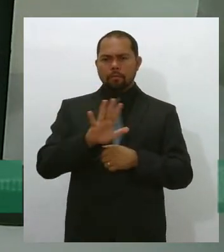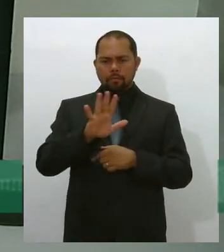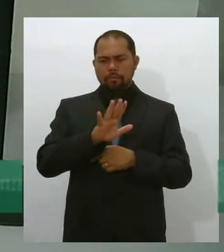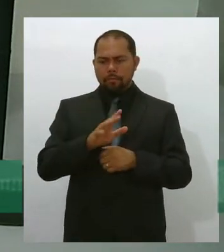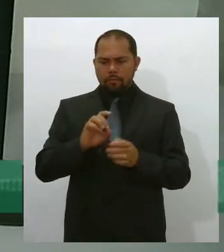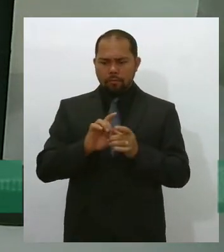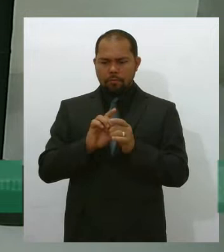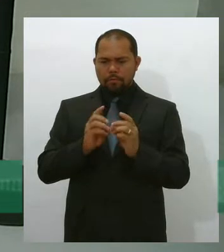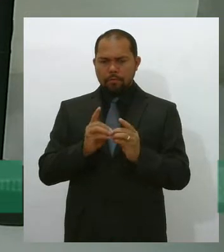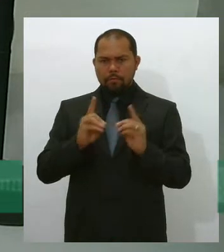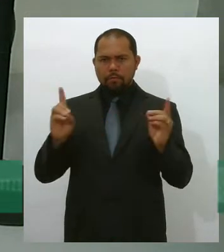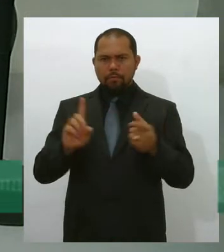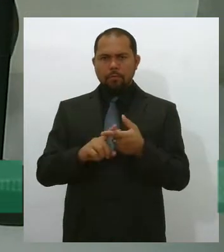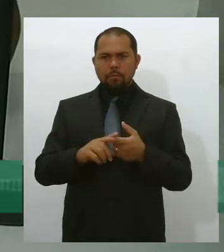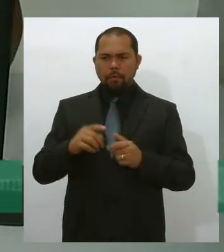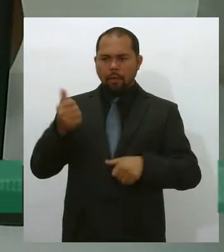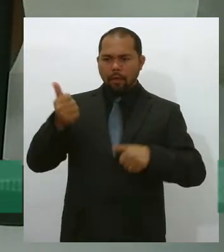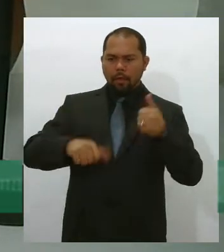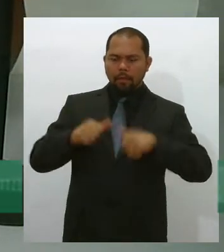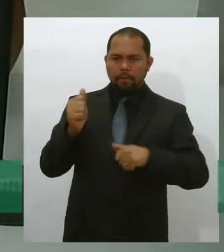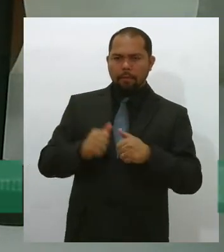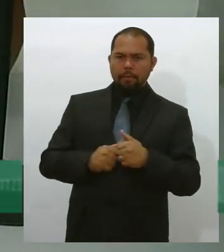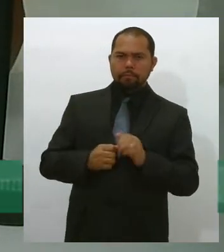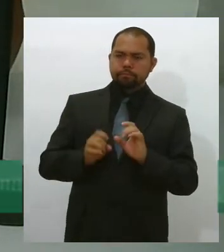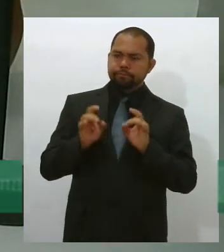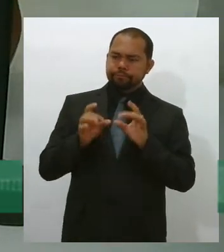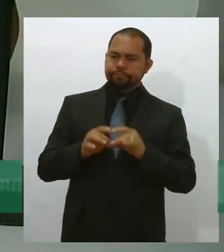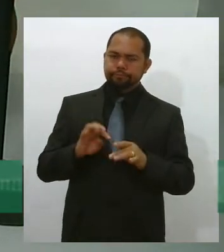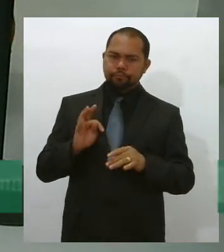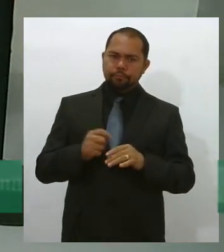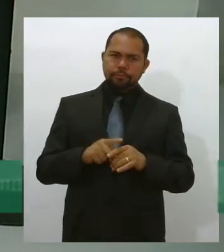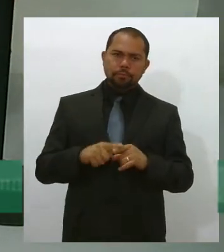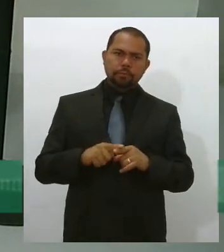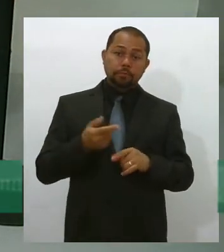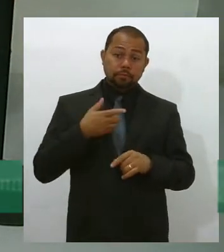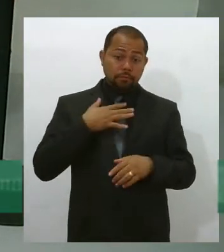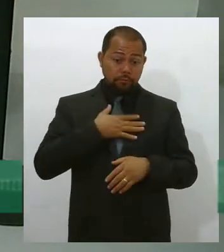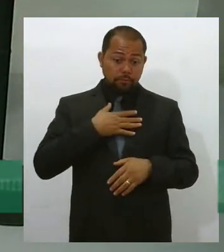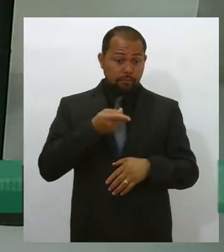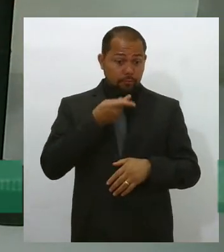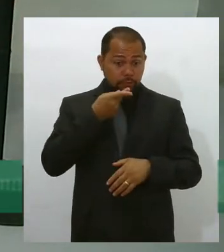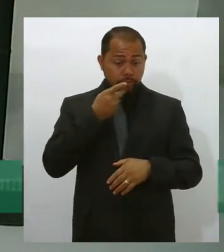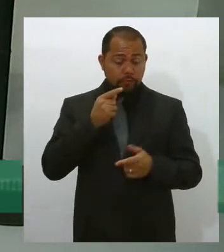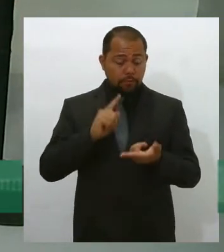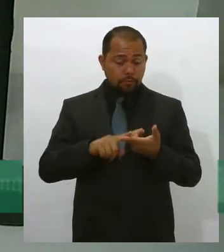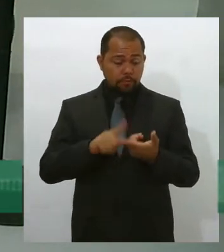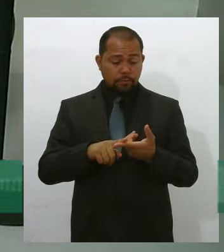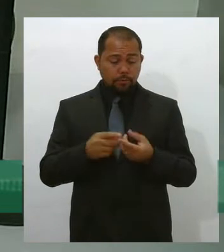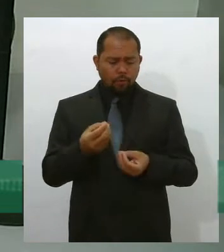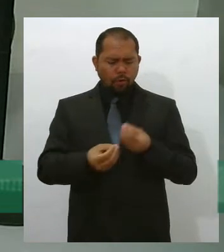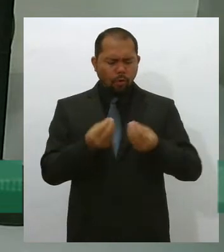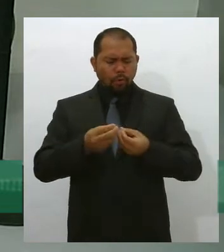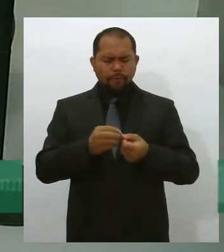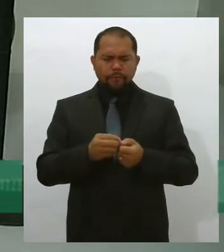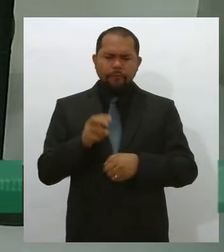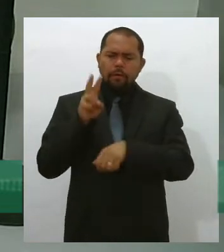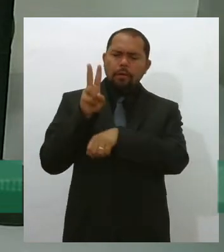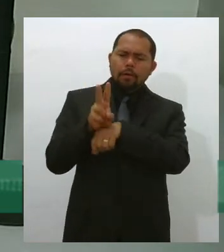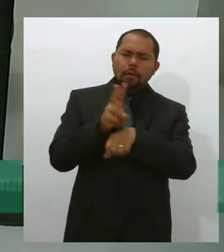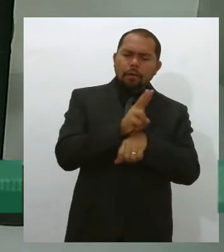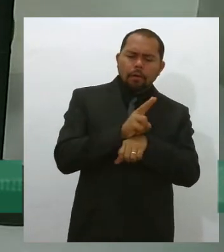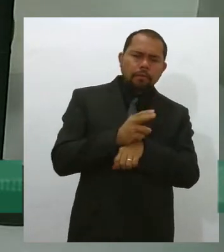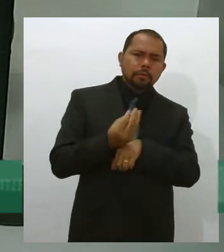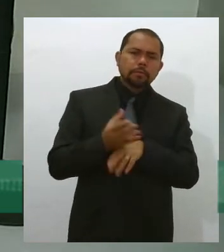da renda total da programação e eu gostaria também que você falasse sobre como é como é que vai ser essa fiscalização já que